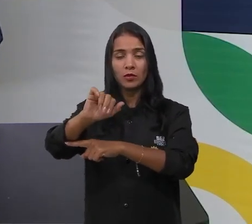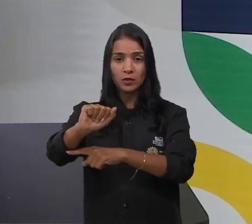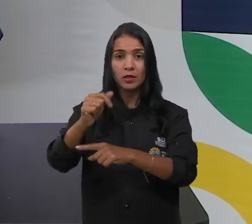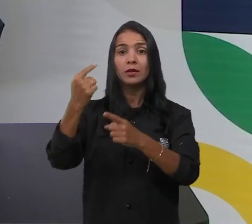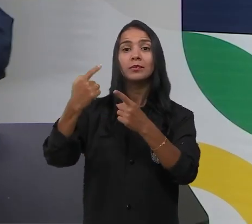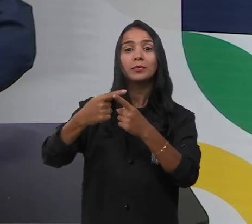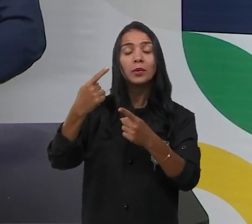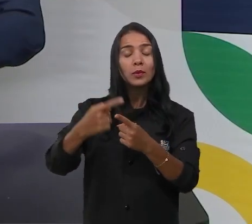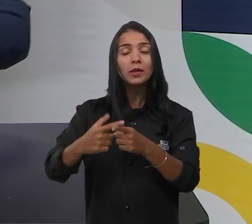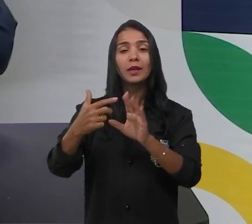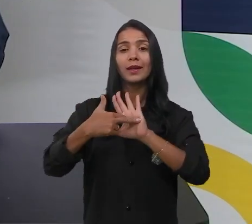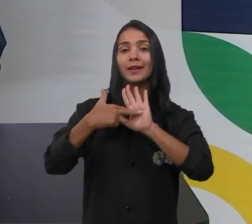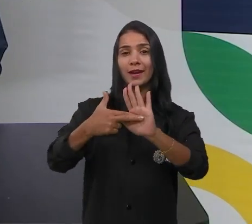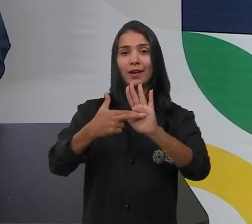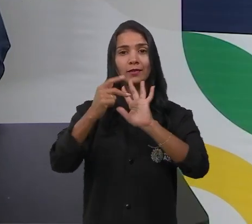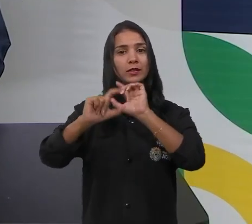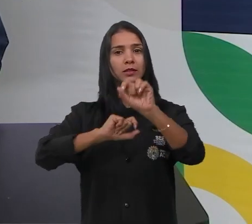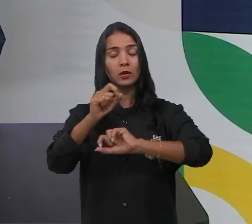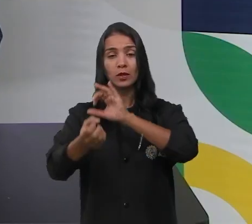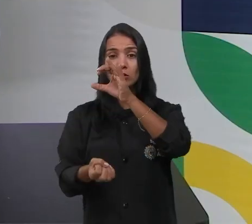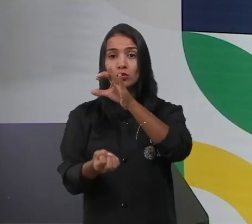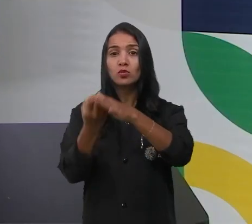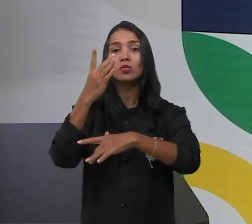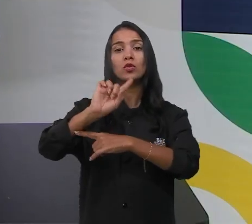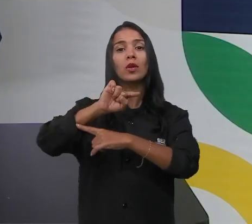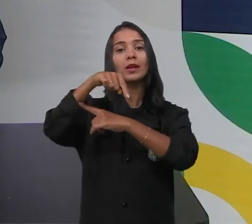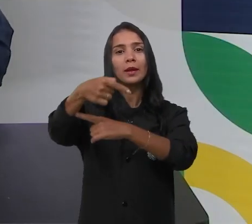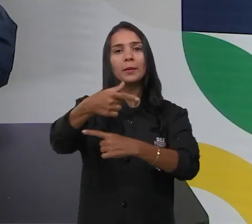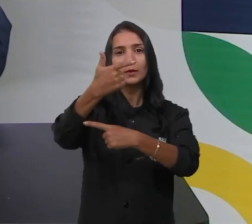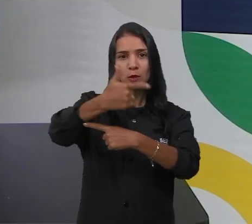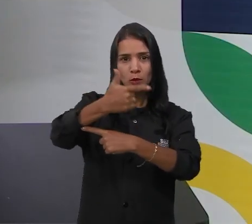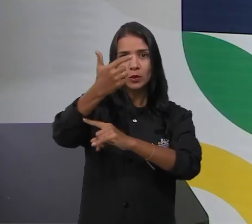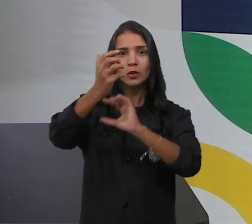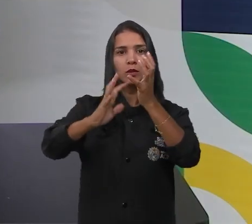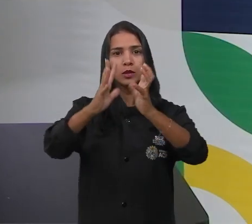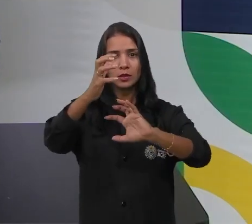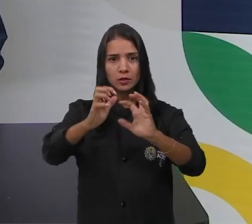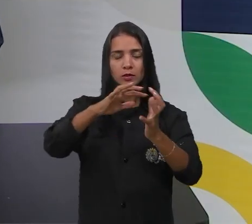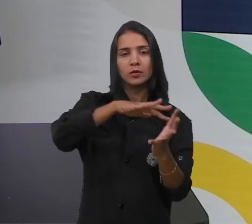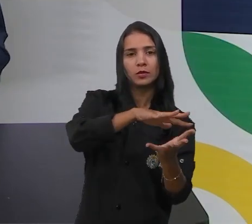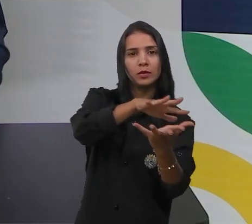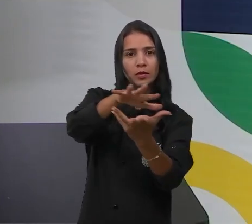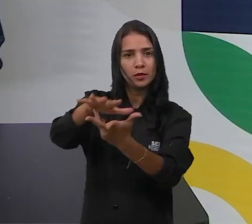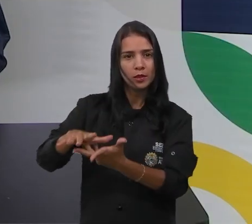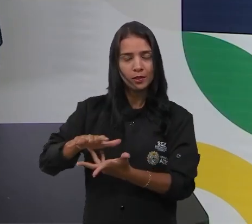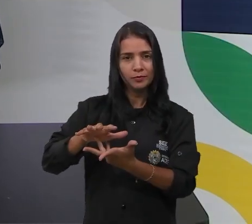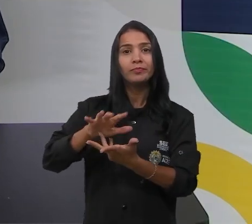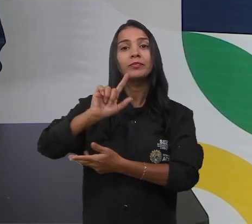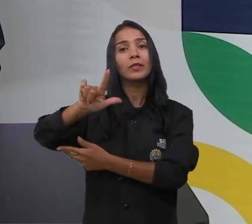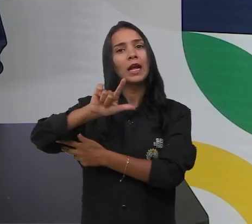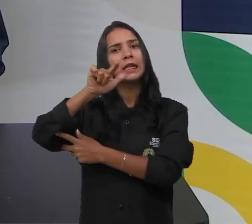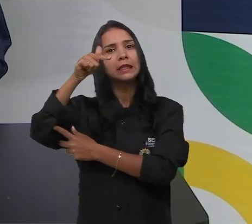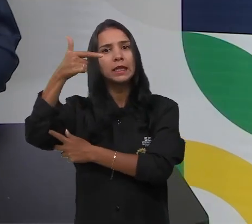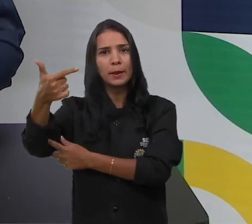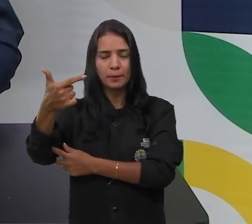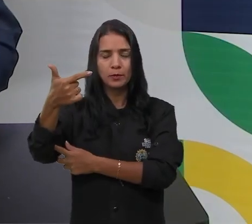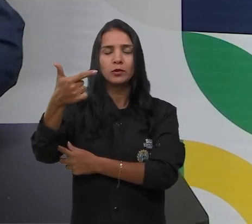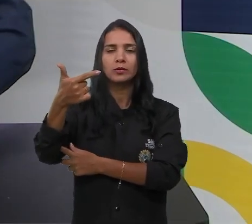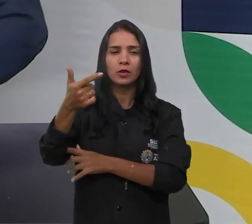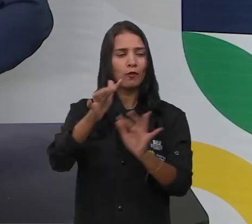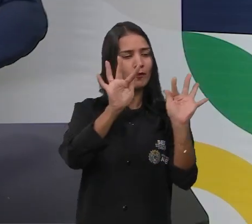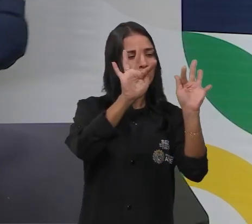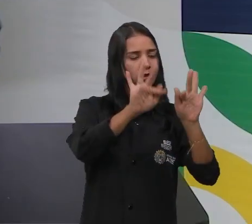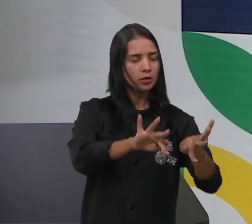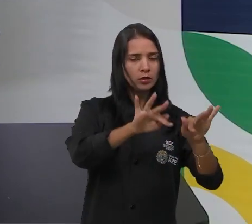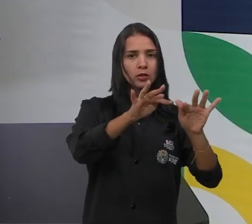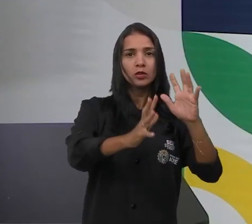quê? Porque ele surgiu após a Segunda Guerra Mundial, foi logo após esse período conhecido como Segunda Guerra Mundial, só que